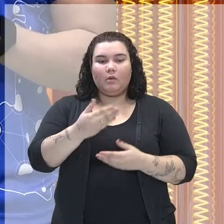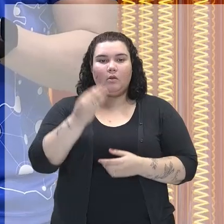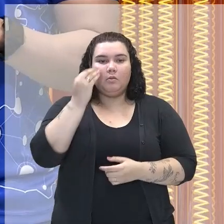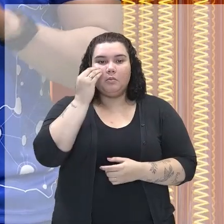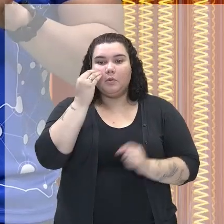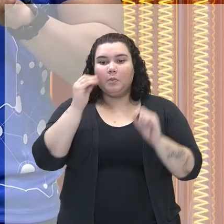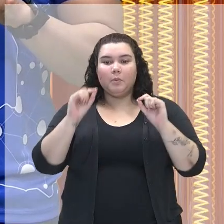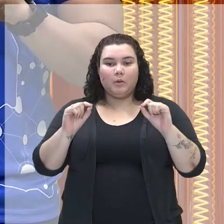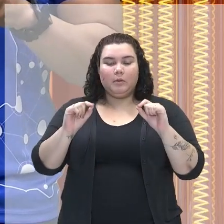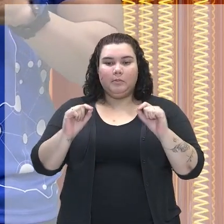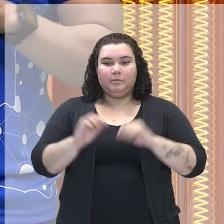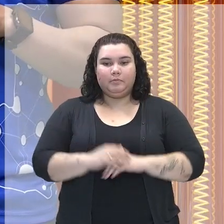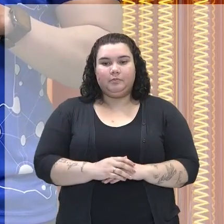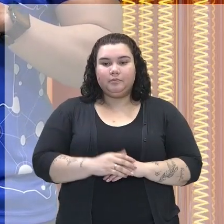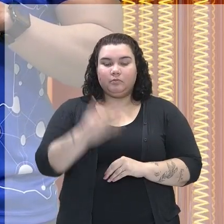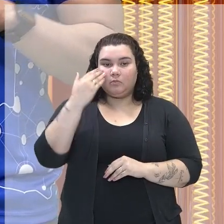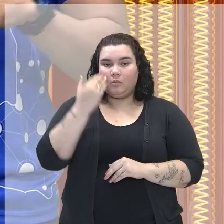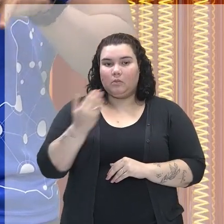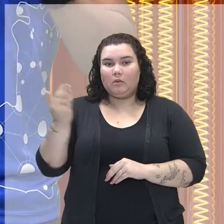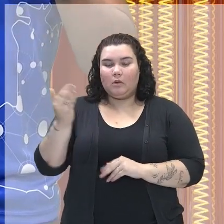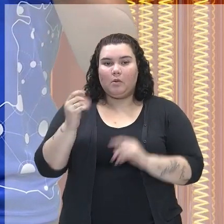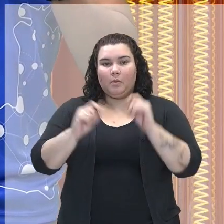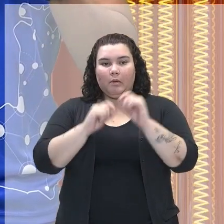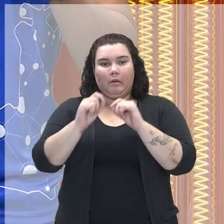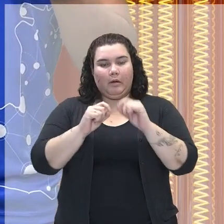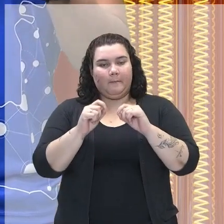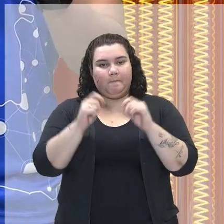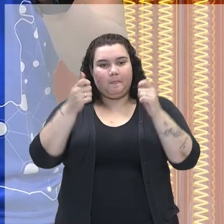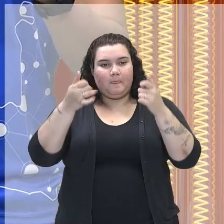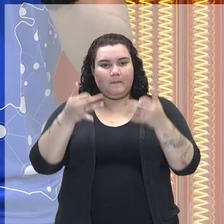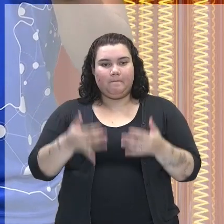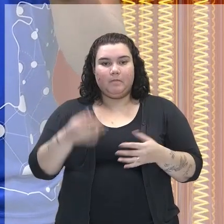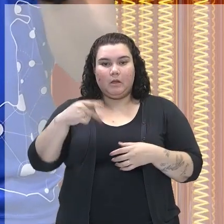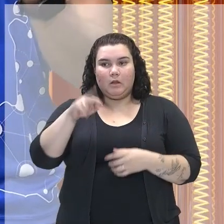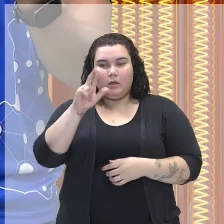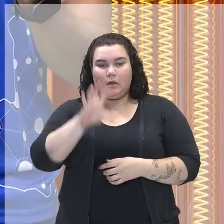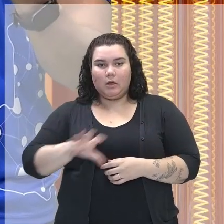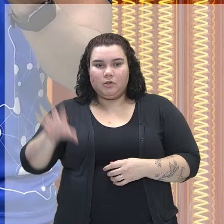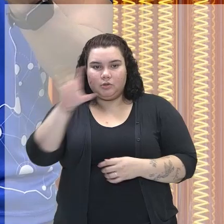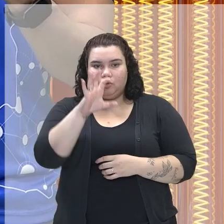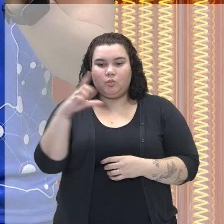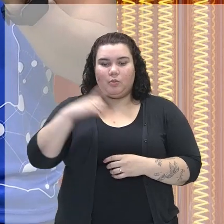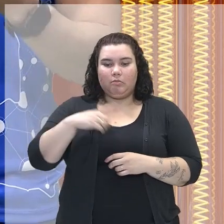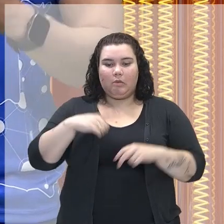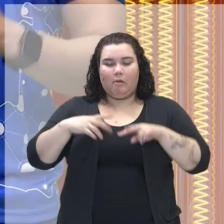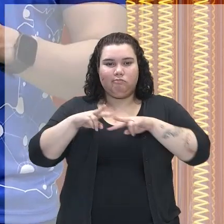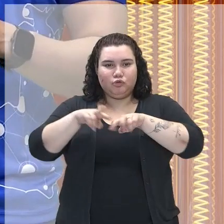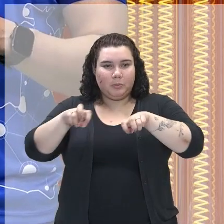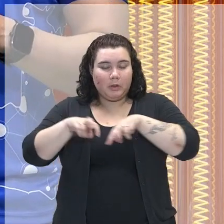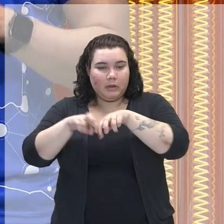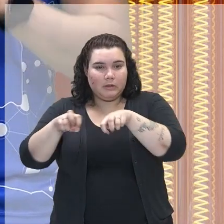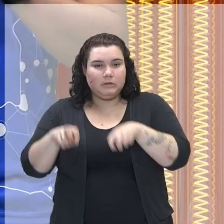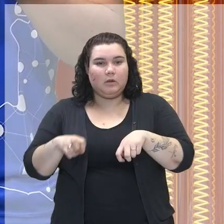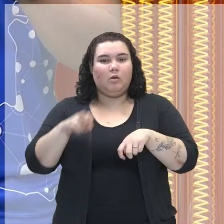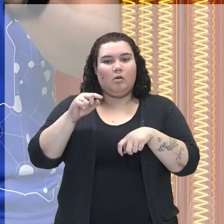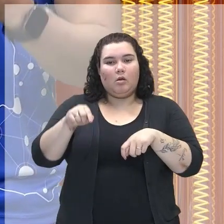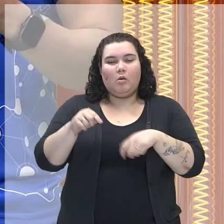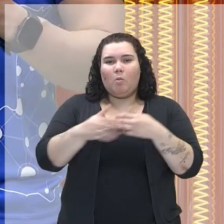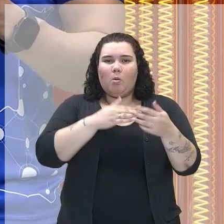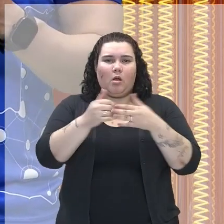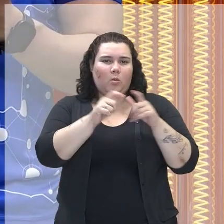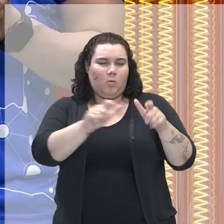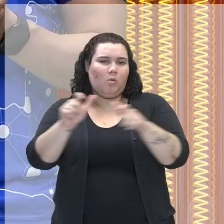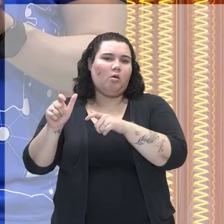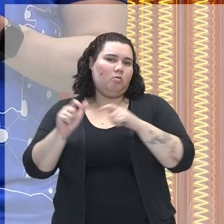gente vê que a mineração na região, na América Latina, em qualquer lugar, na realidade, onde a gente tem a atividade de